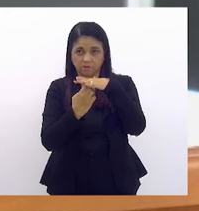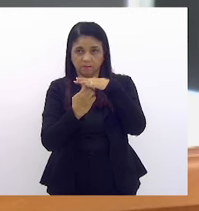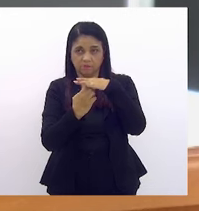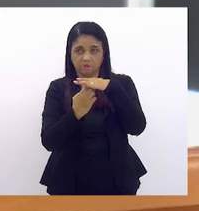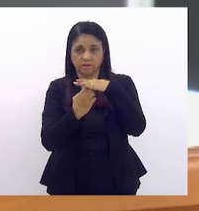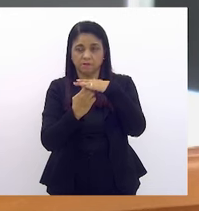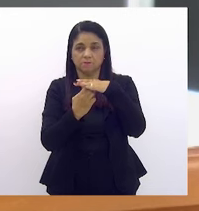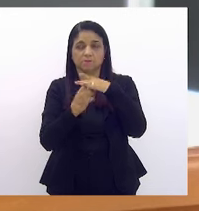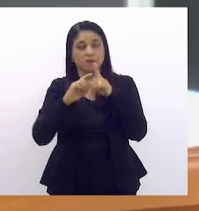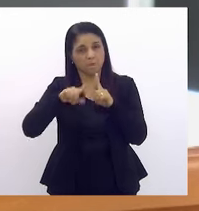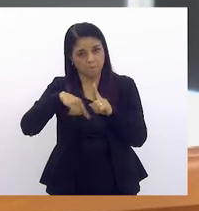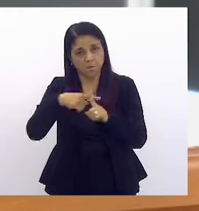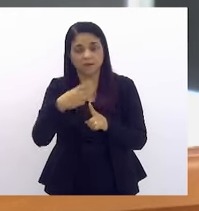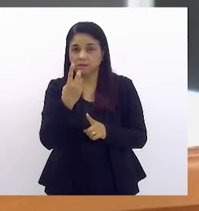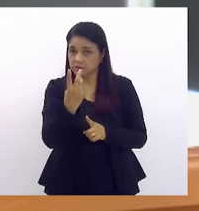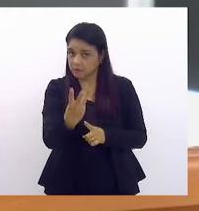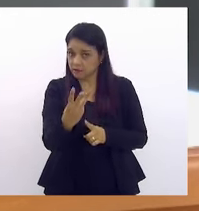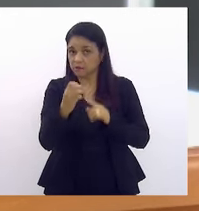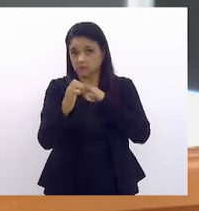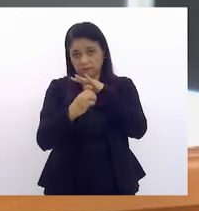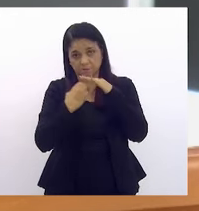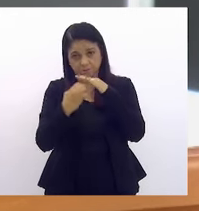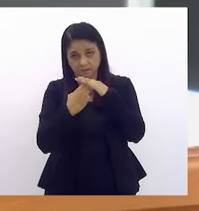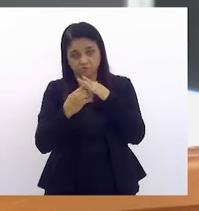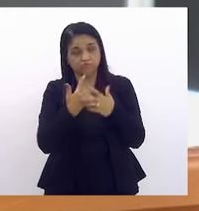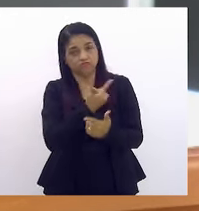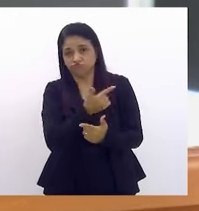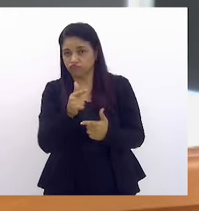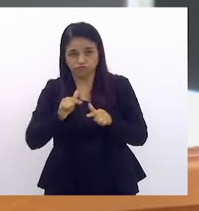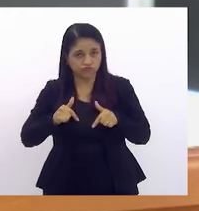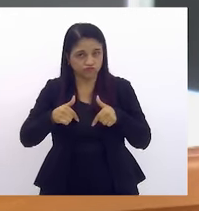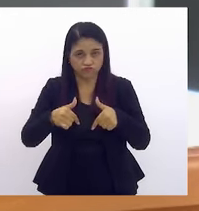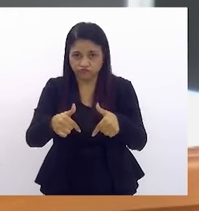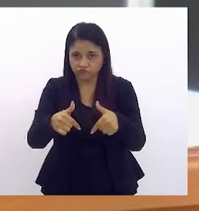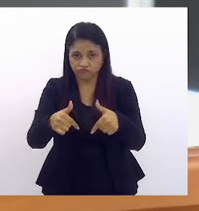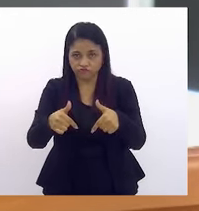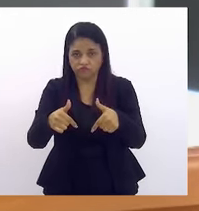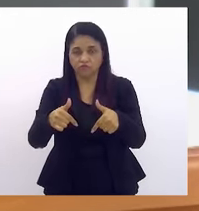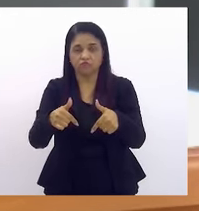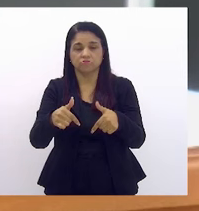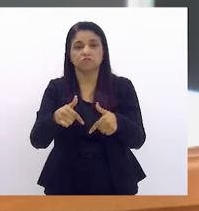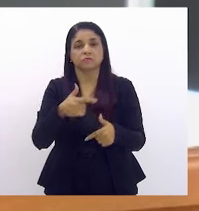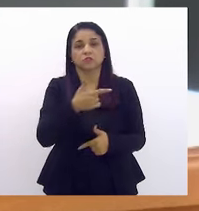3 empresas, mas que não estão em atividade desde